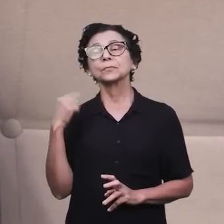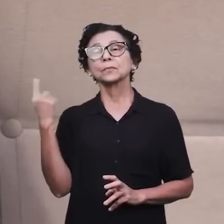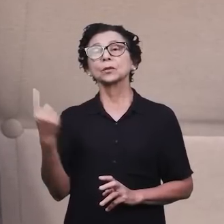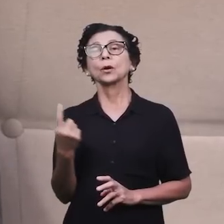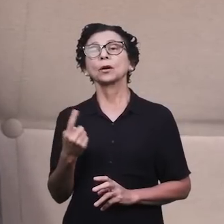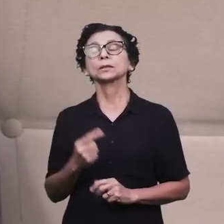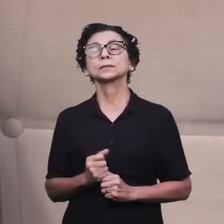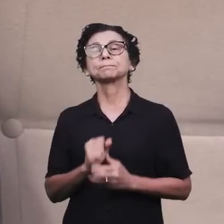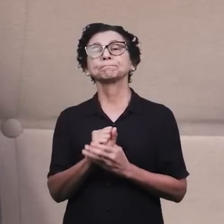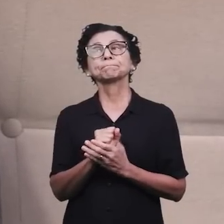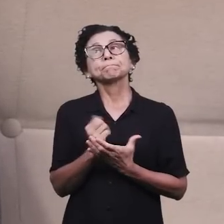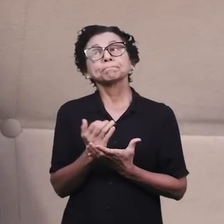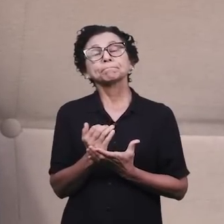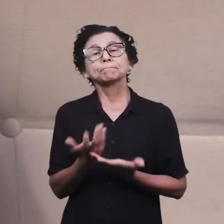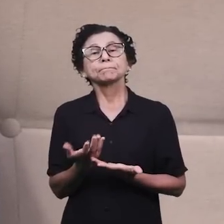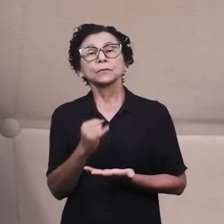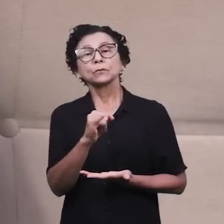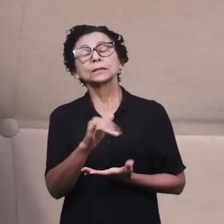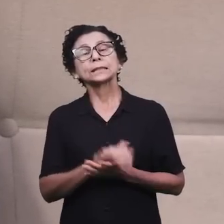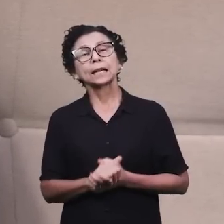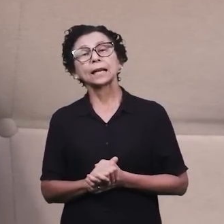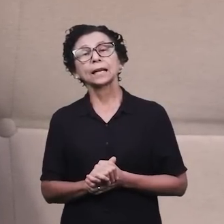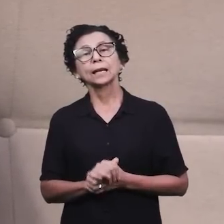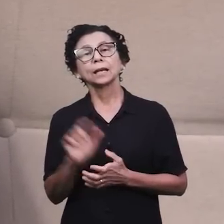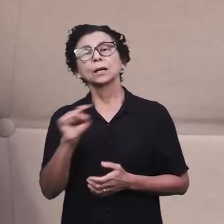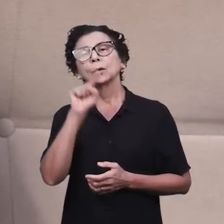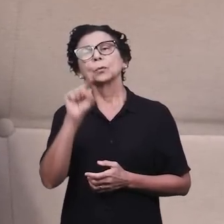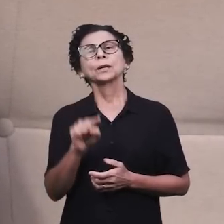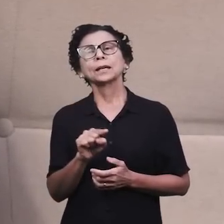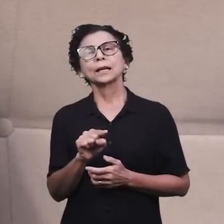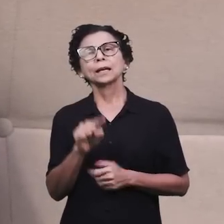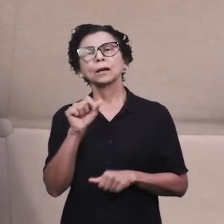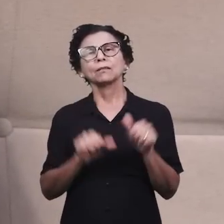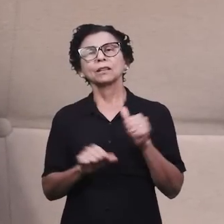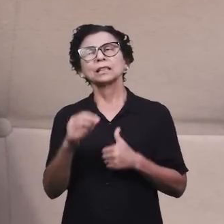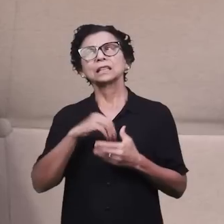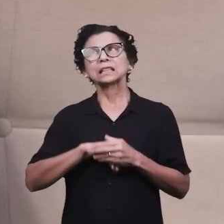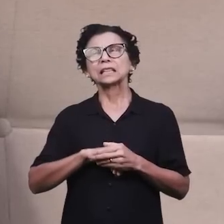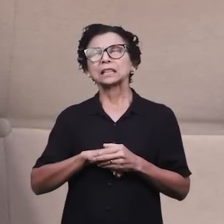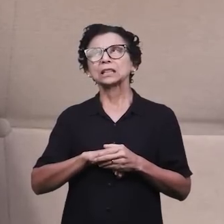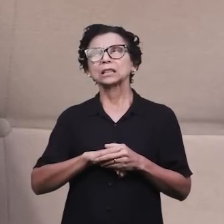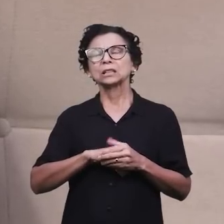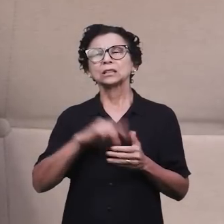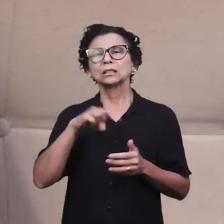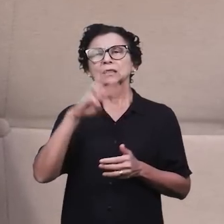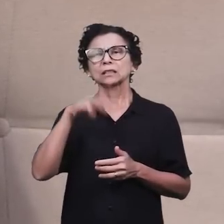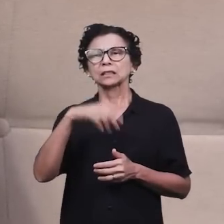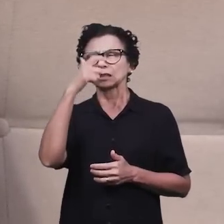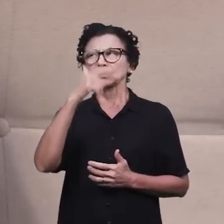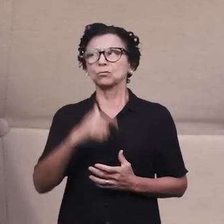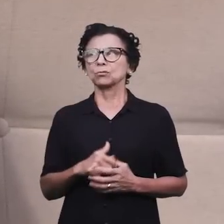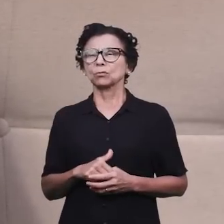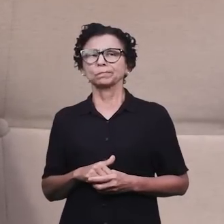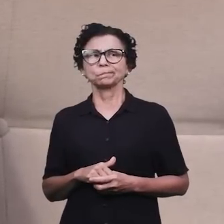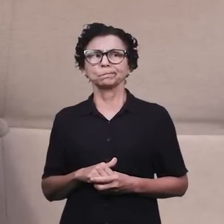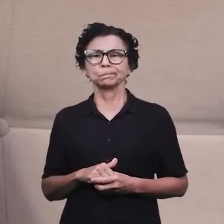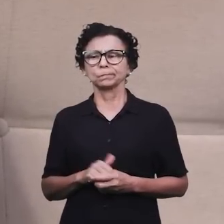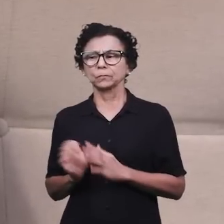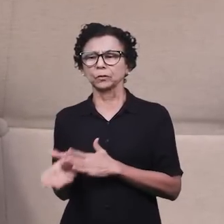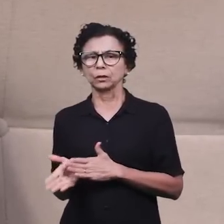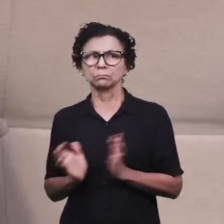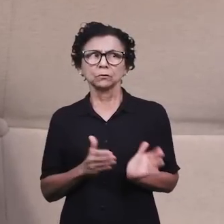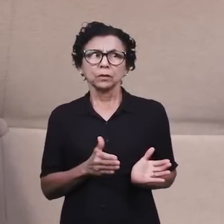trigo. Então importa agora a cada um de nós buscar entender diante de Deus